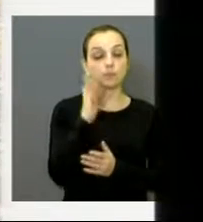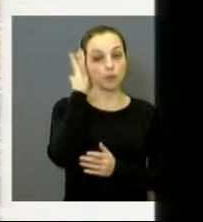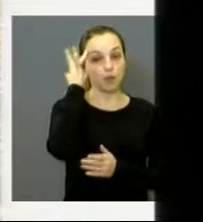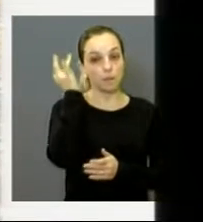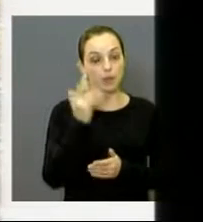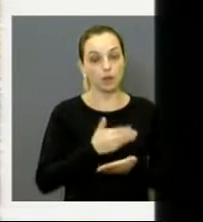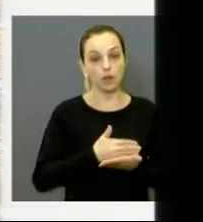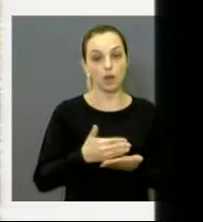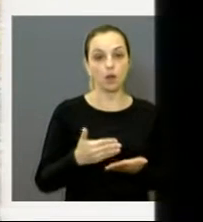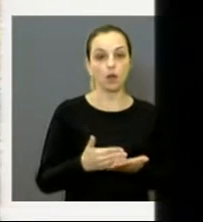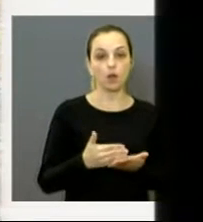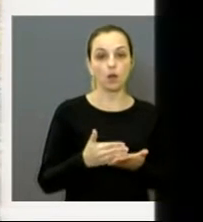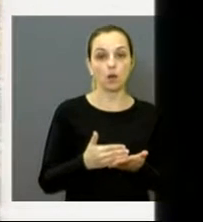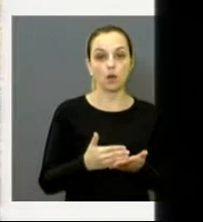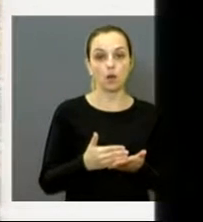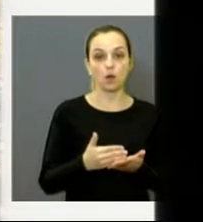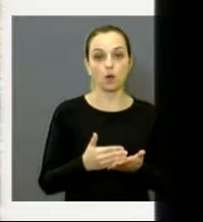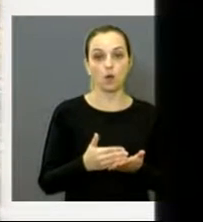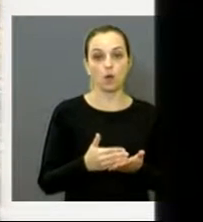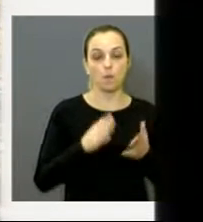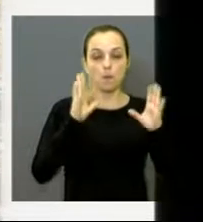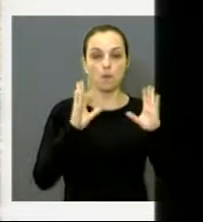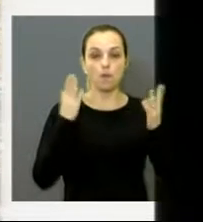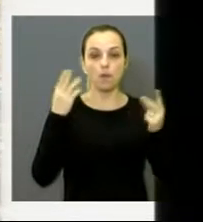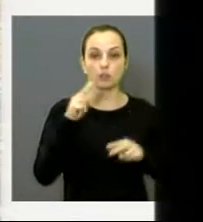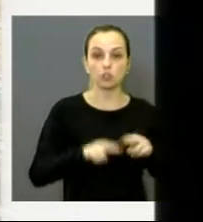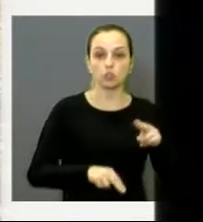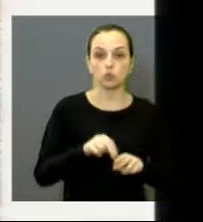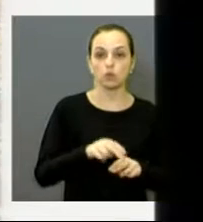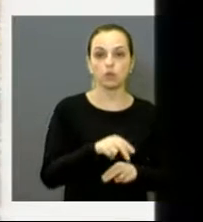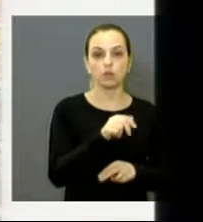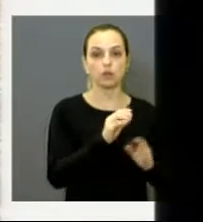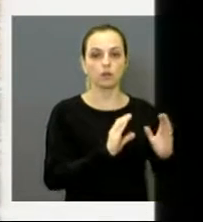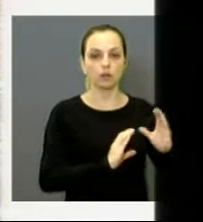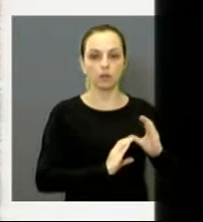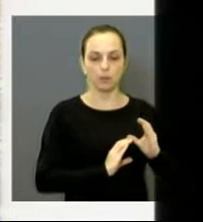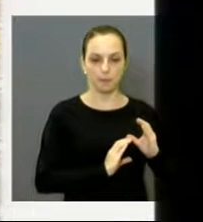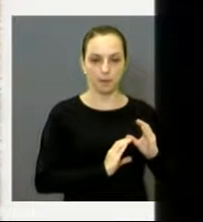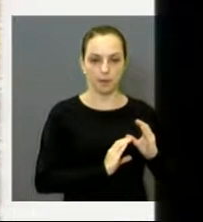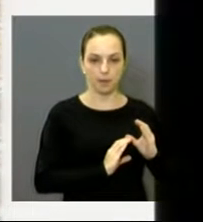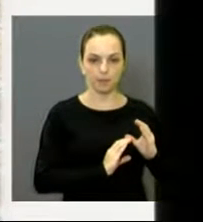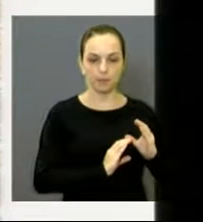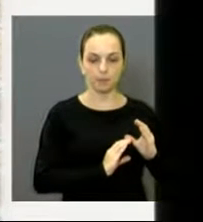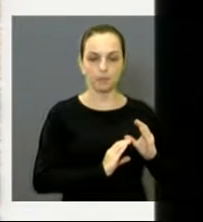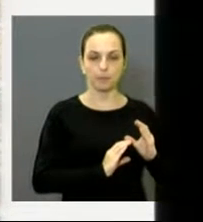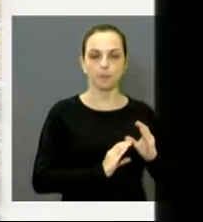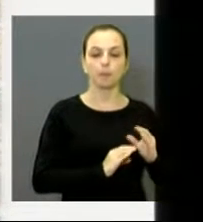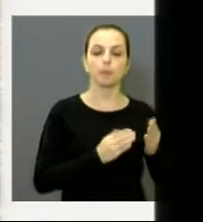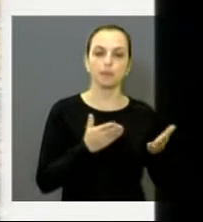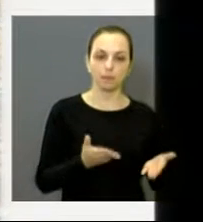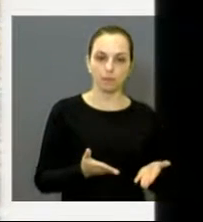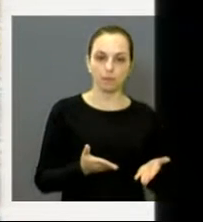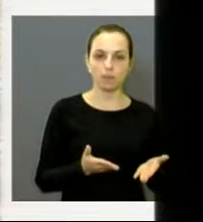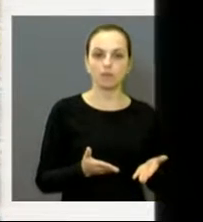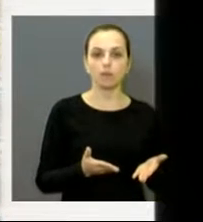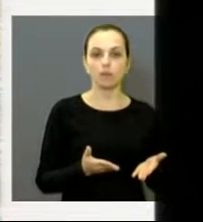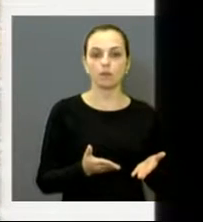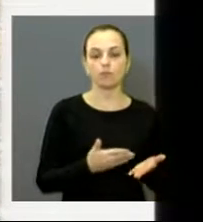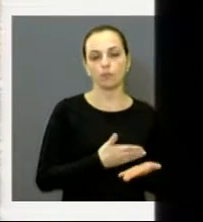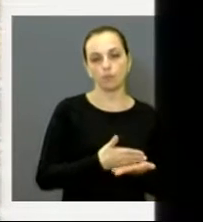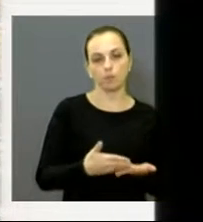lembrando, começa o arraial da PAI. Né? O Orsano já deu o recado aí do Nenê, um baluarte